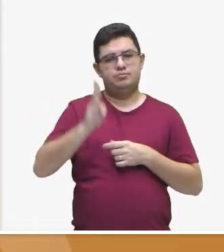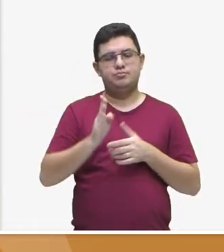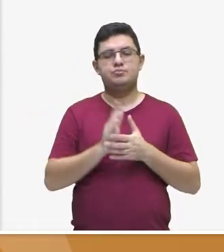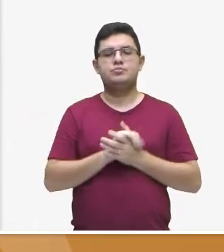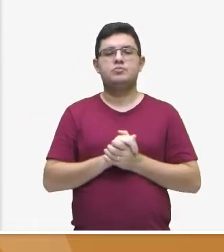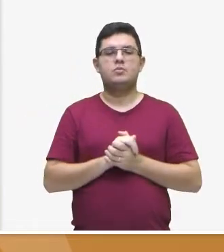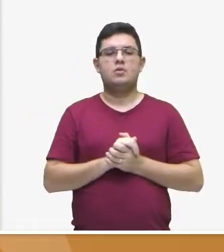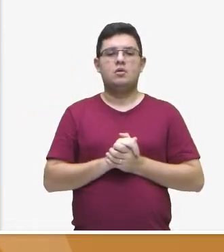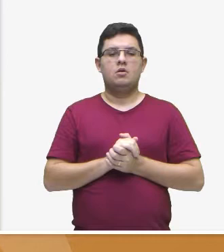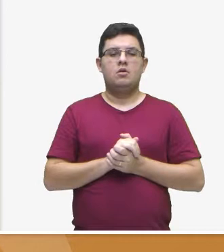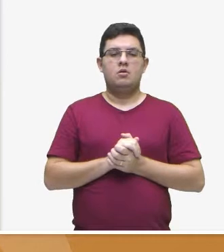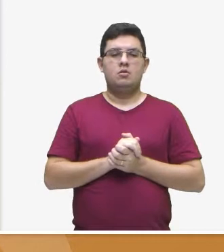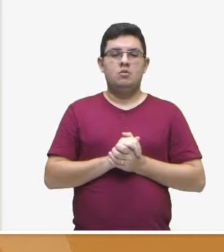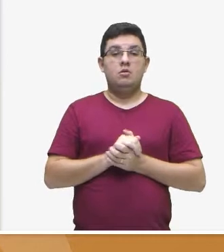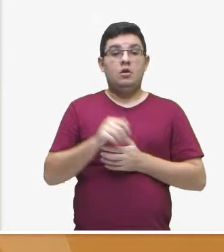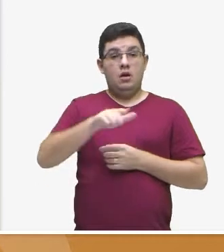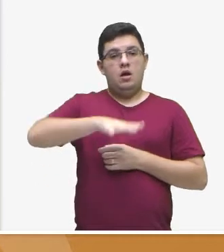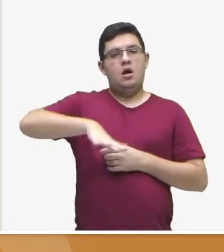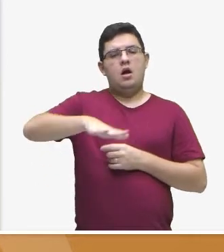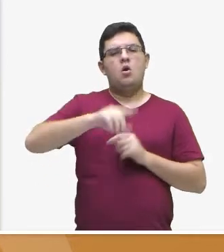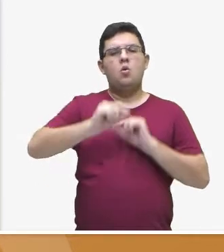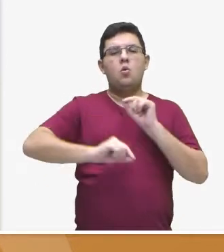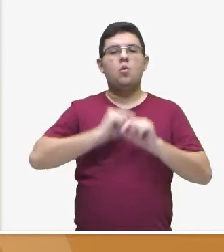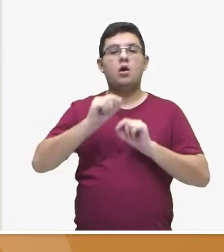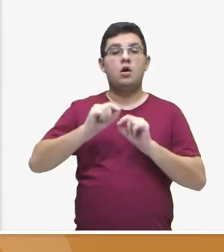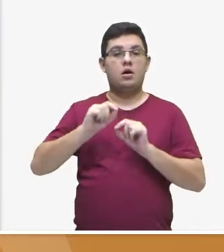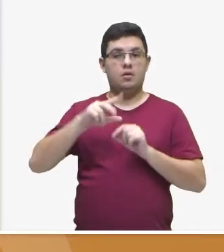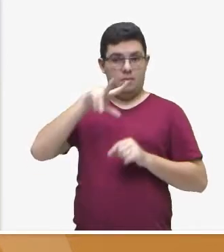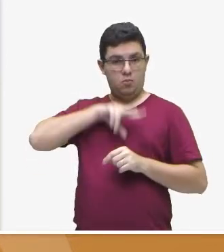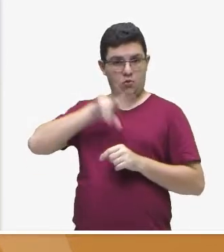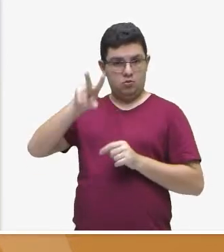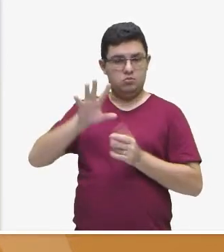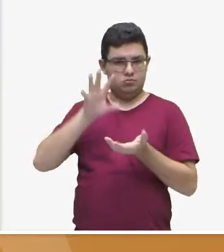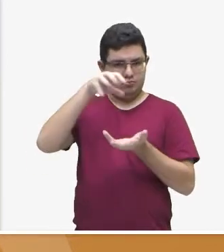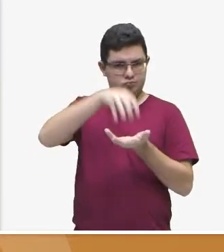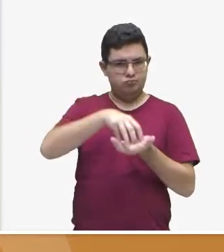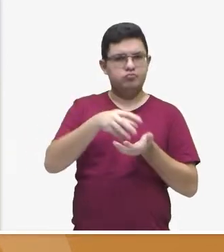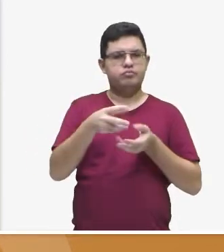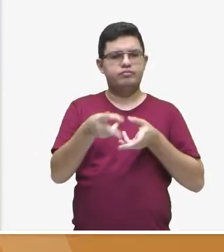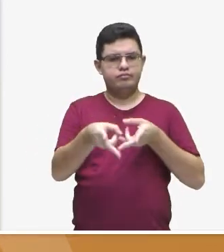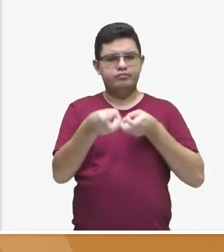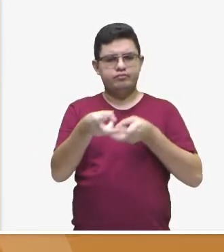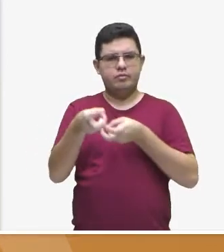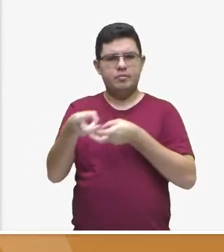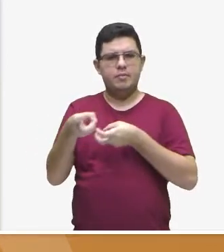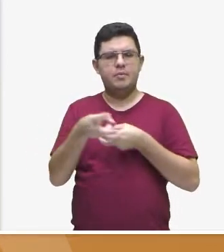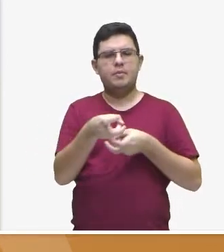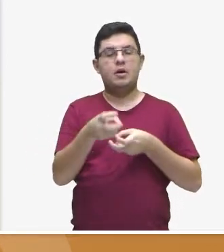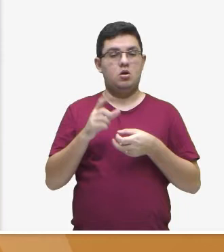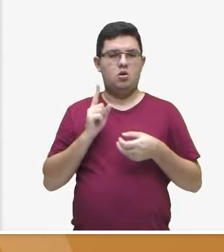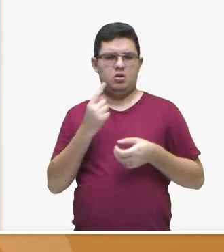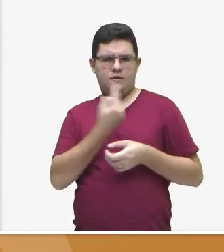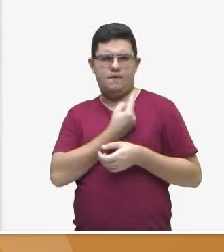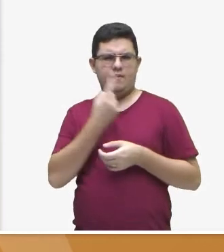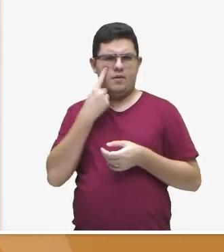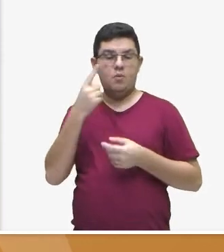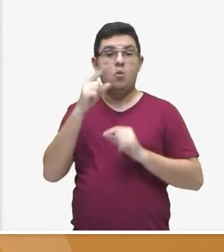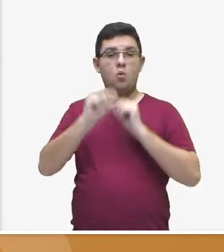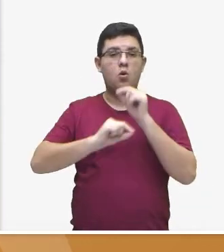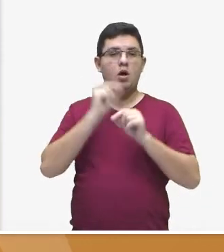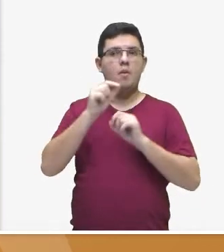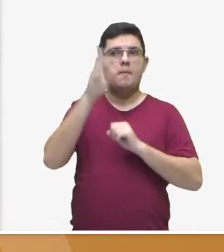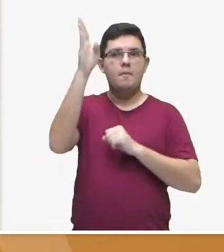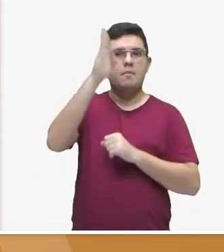o território que os portugueses vieram tomar posse, e como nós vimos, essa terra aqui não era